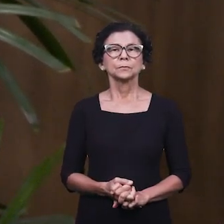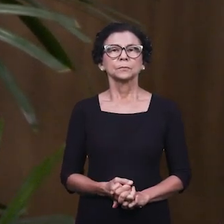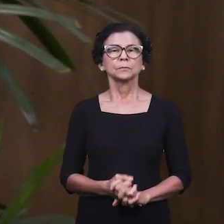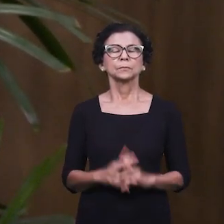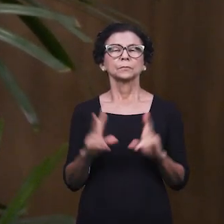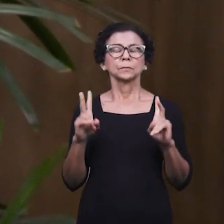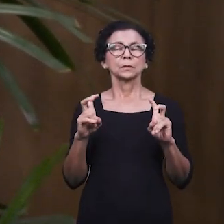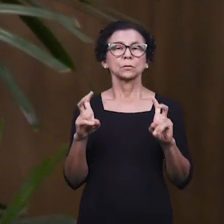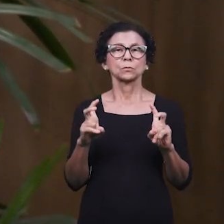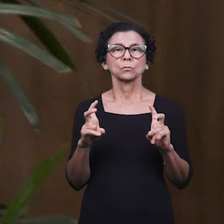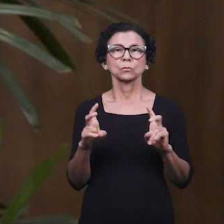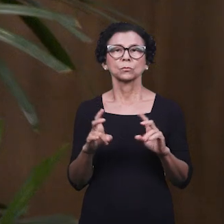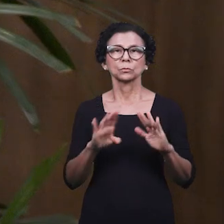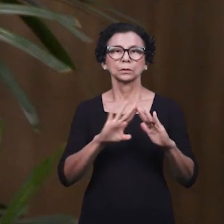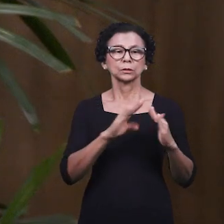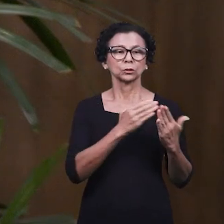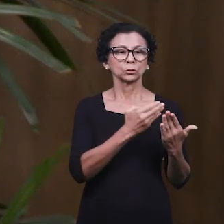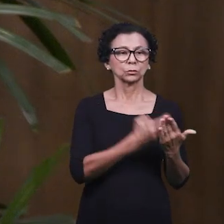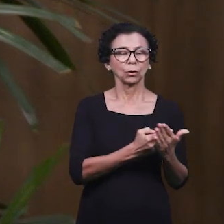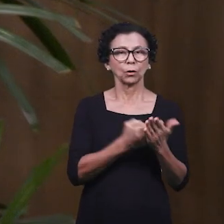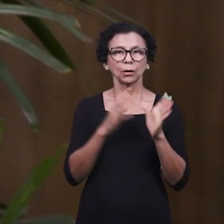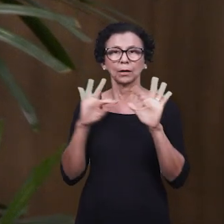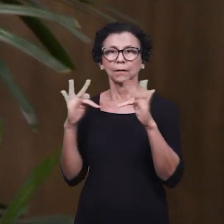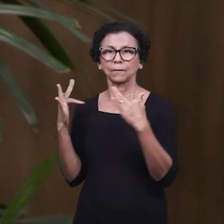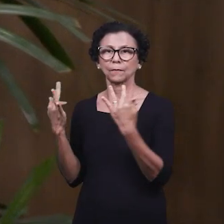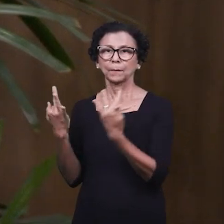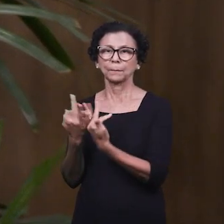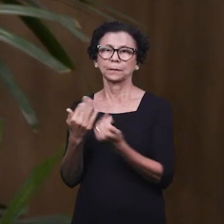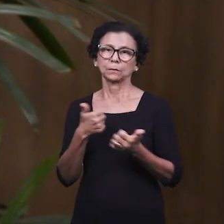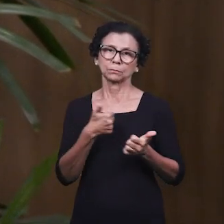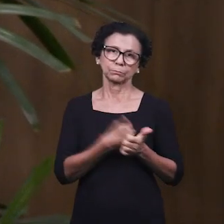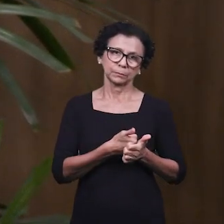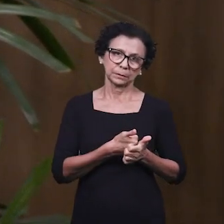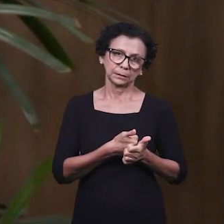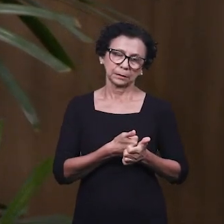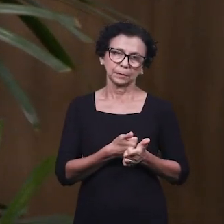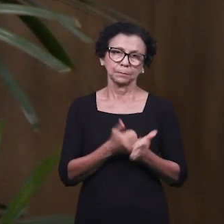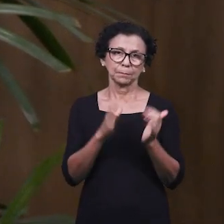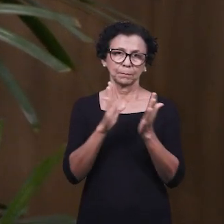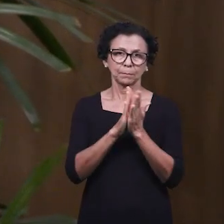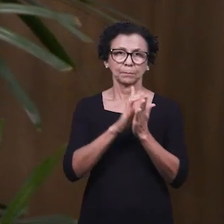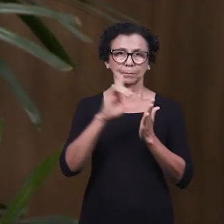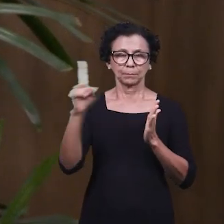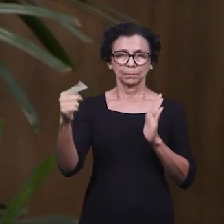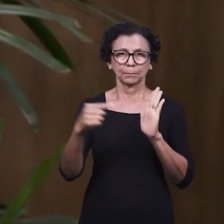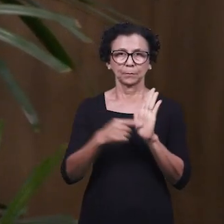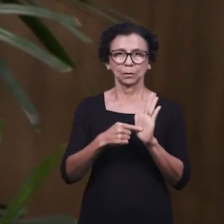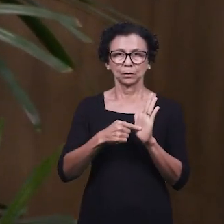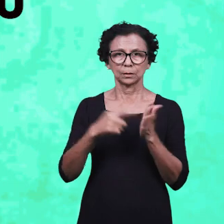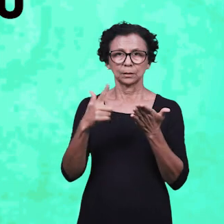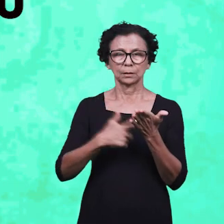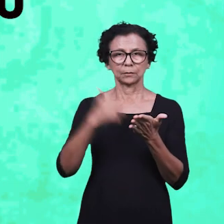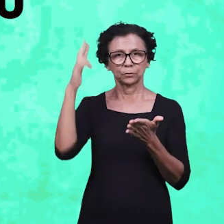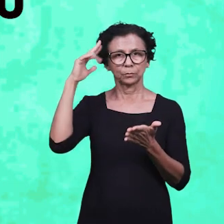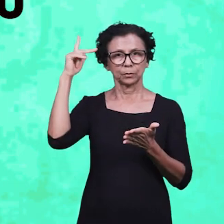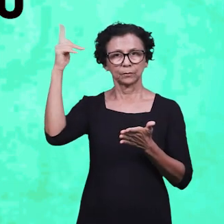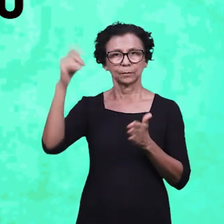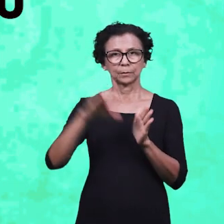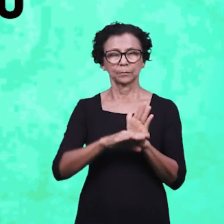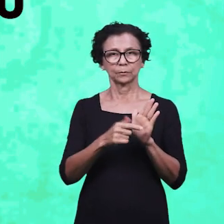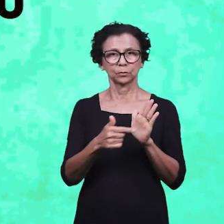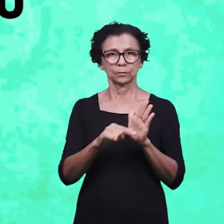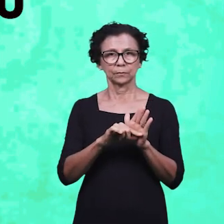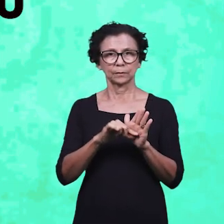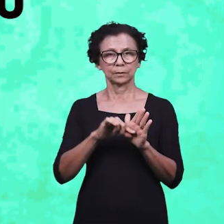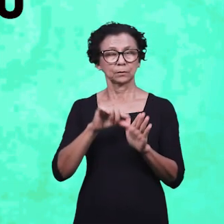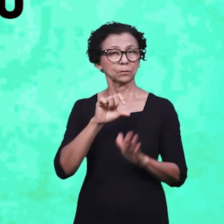a importância do acompanhamento escolar. A palavra de Deus, em Provérbios, capítulo 22, verso 6,